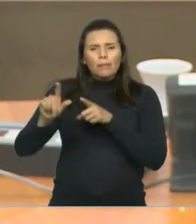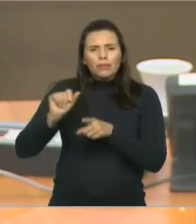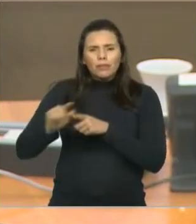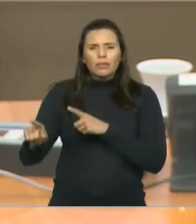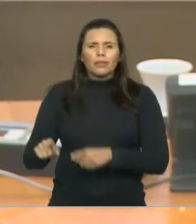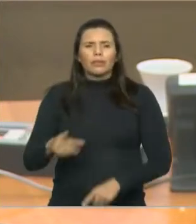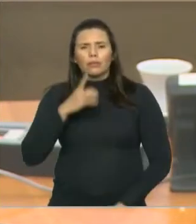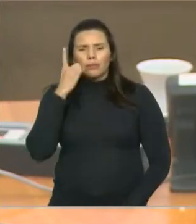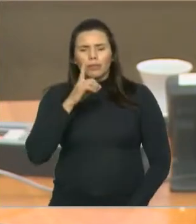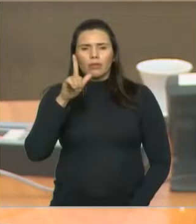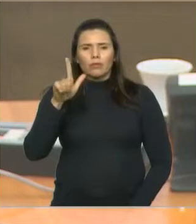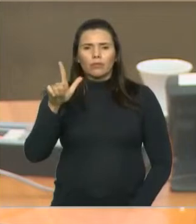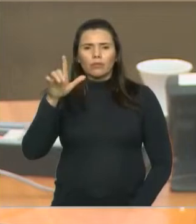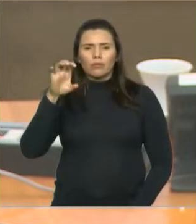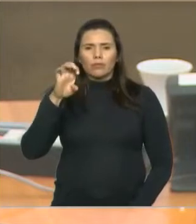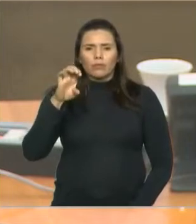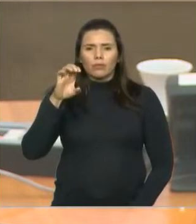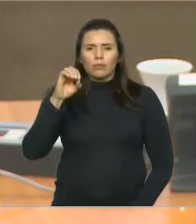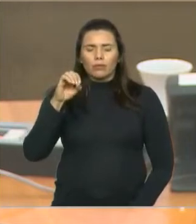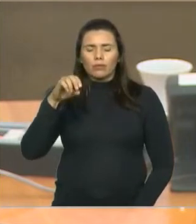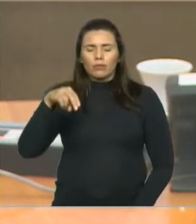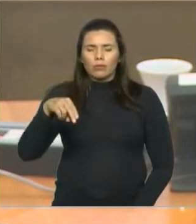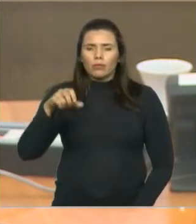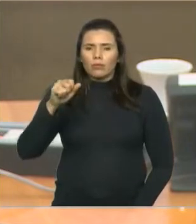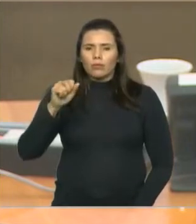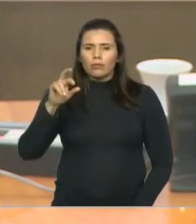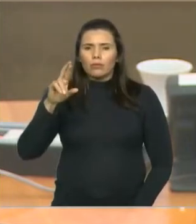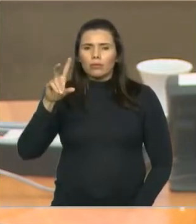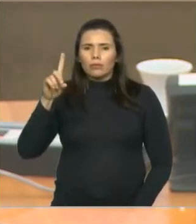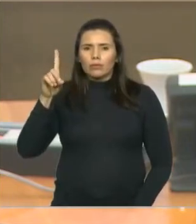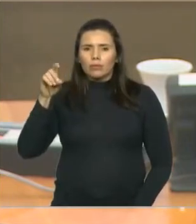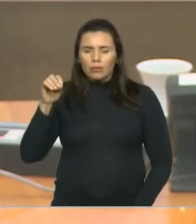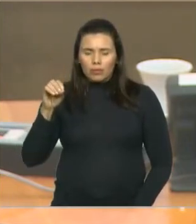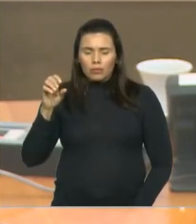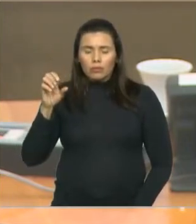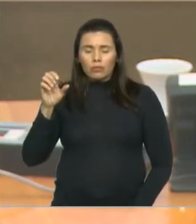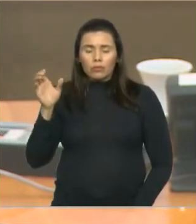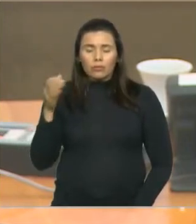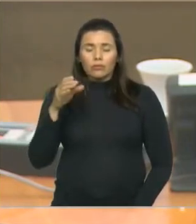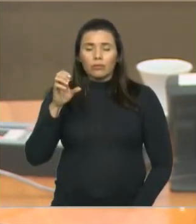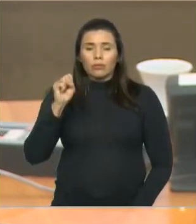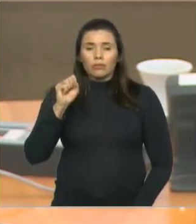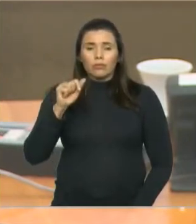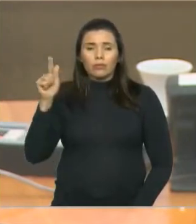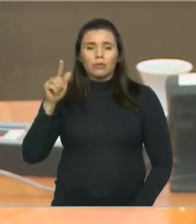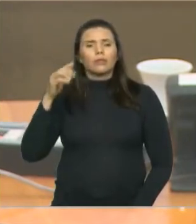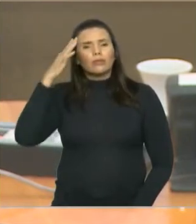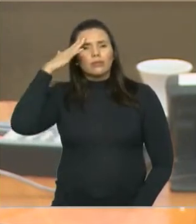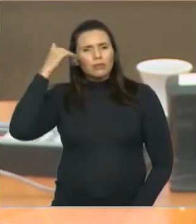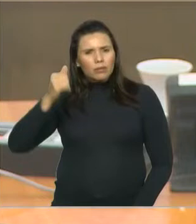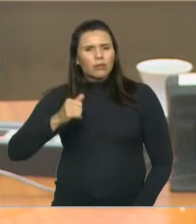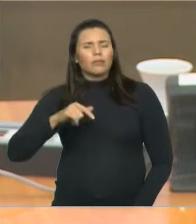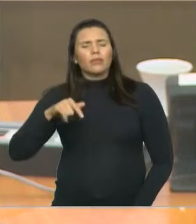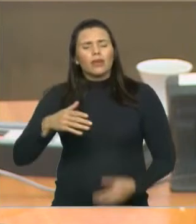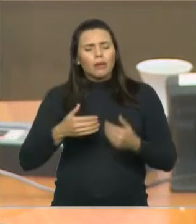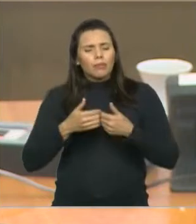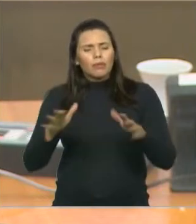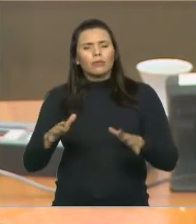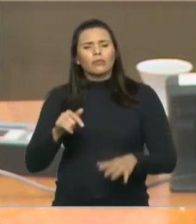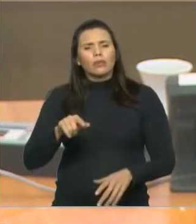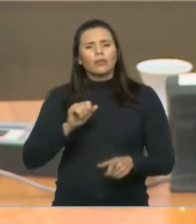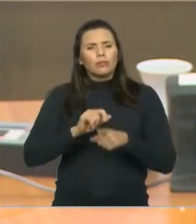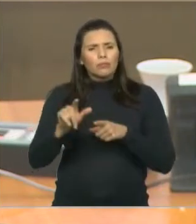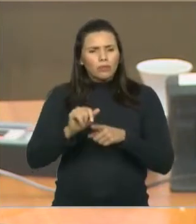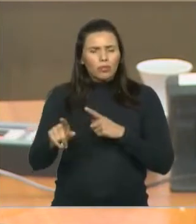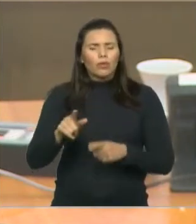sabe quanto foi importante para a região da Baixada Maranhense o Hospital Regional de Pinheiro, depois da sua abertura,